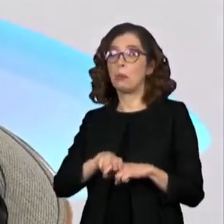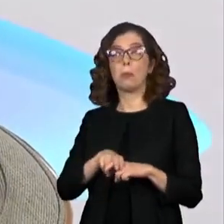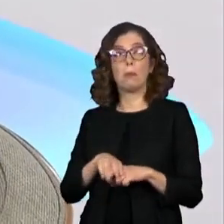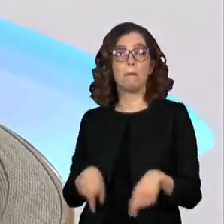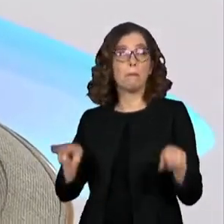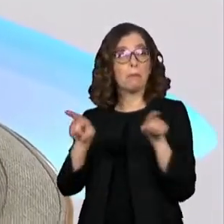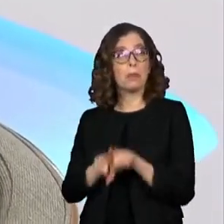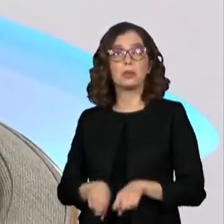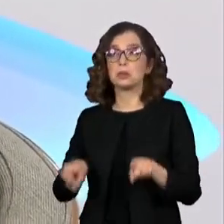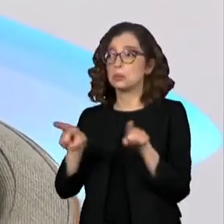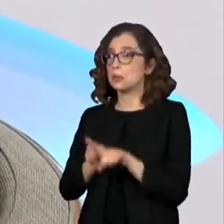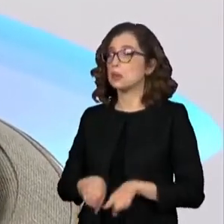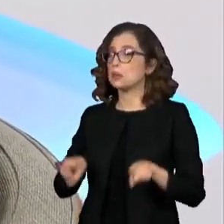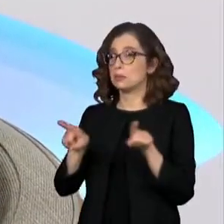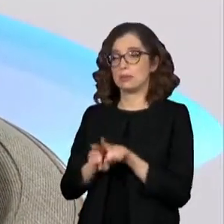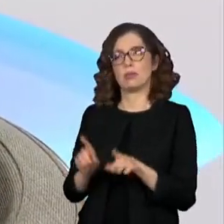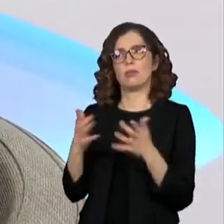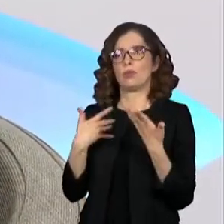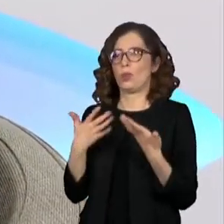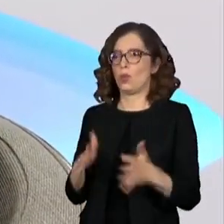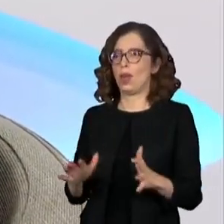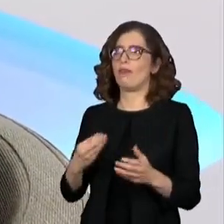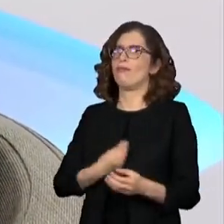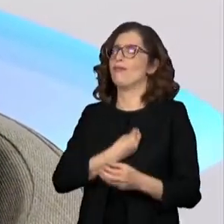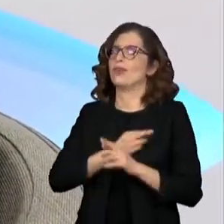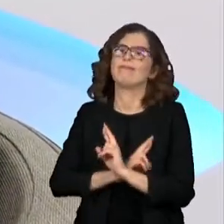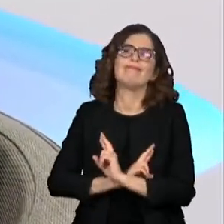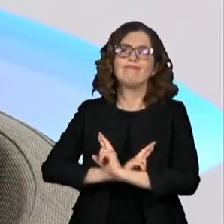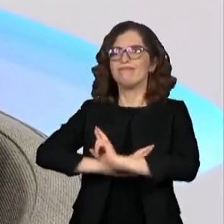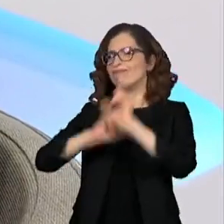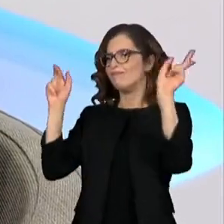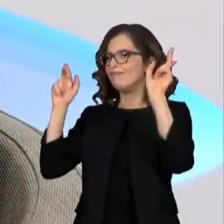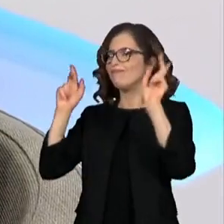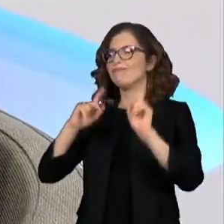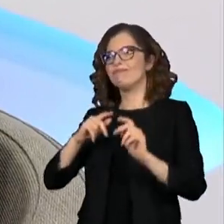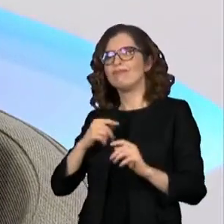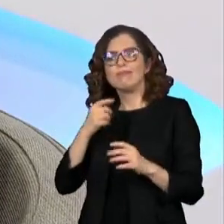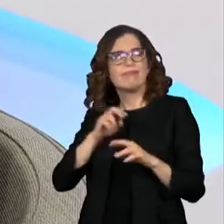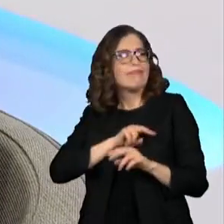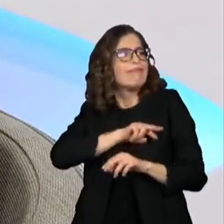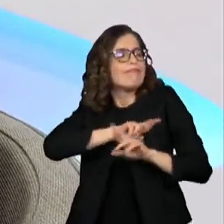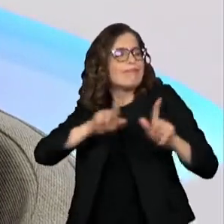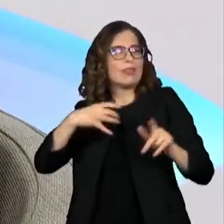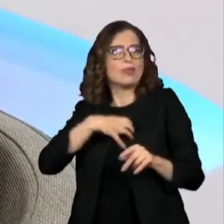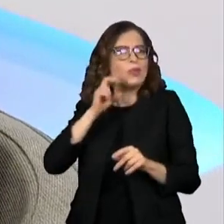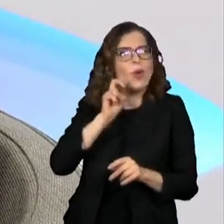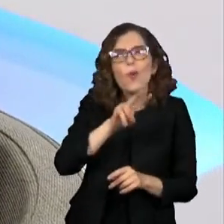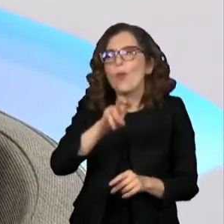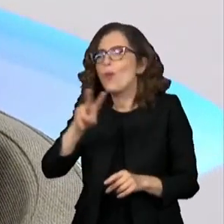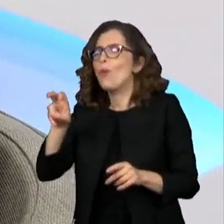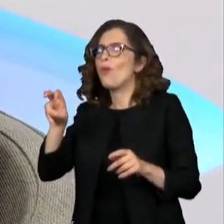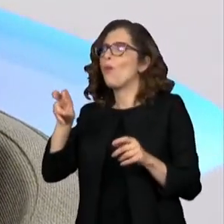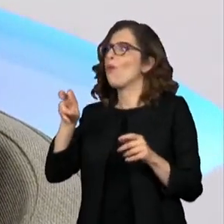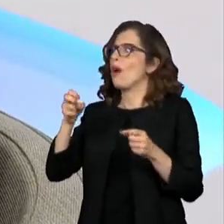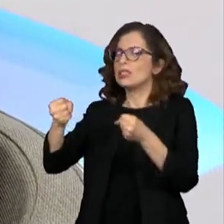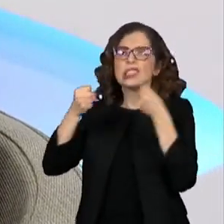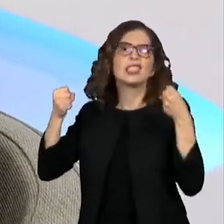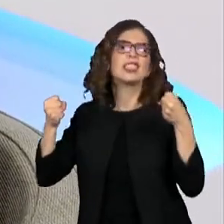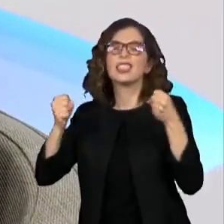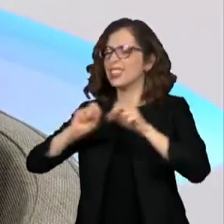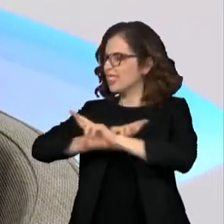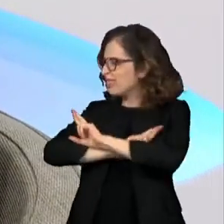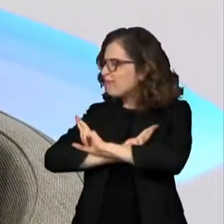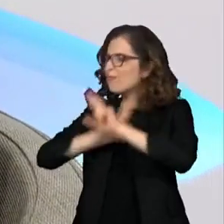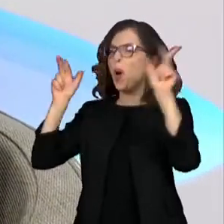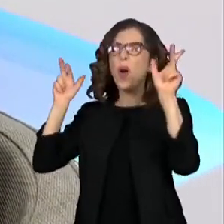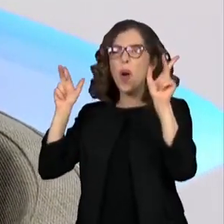sempre dar uma sacudida na minha plataforma, né? Onde eu estou, para que eu cobre de mim uma